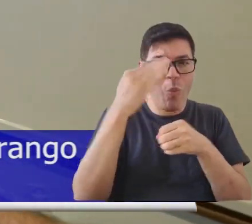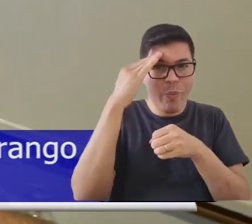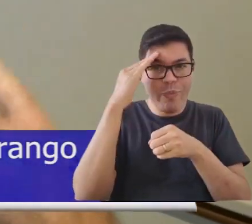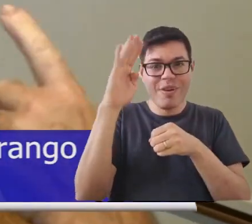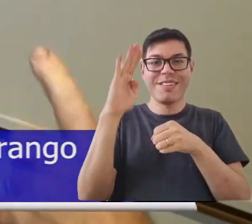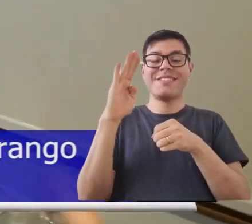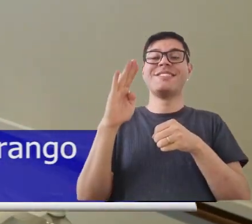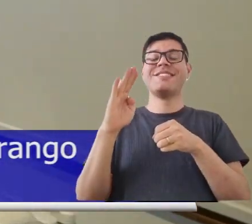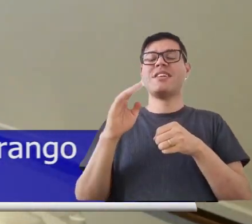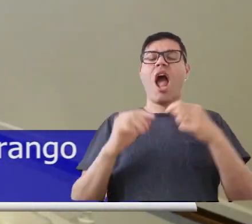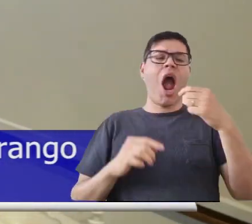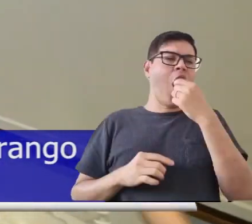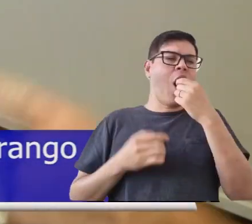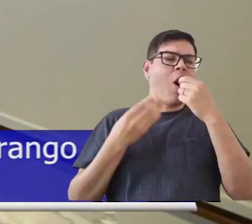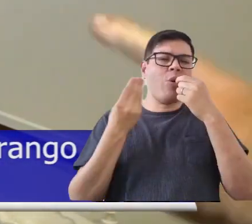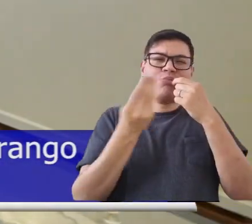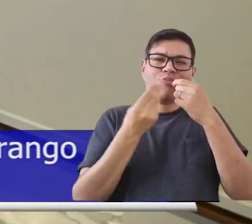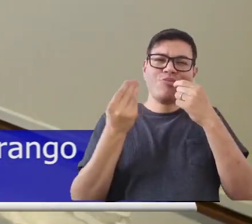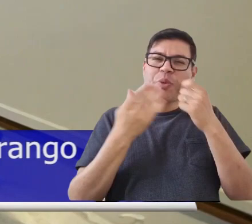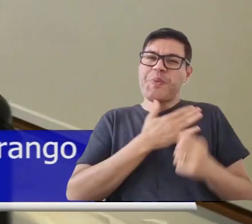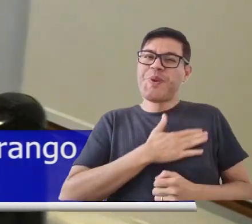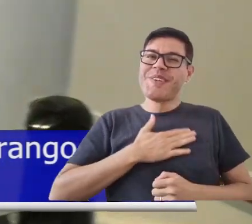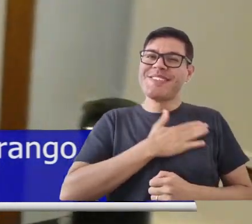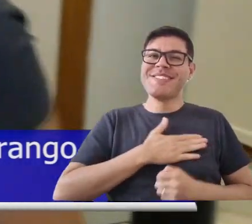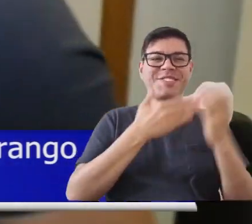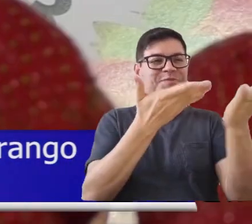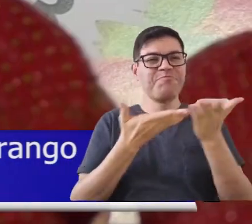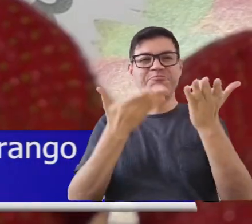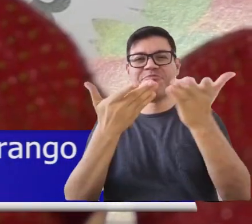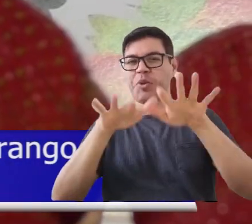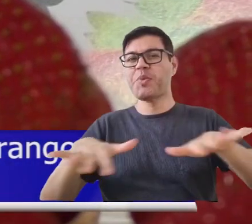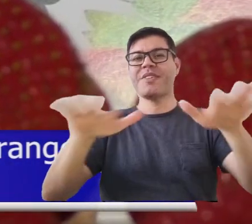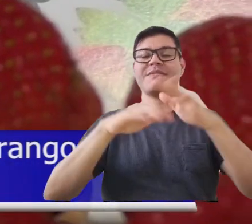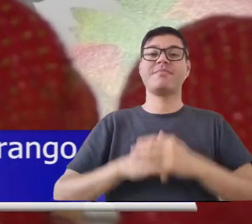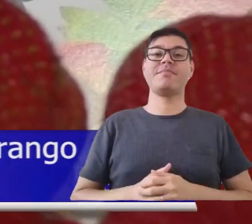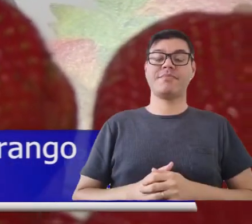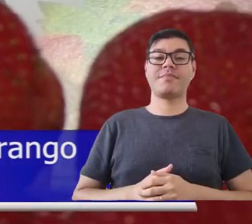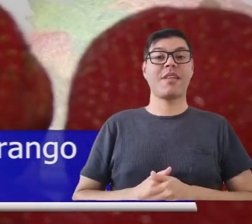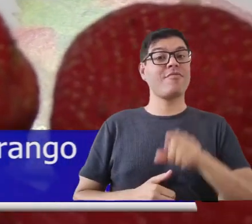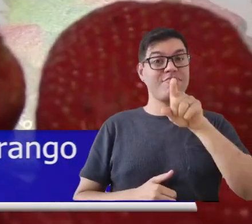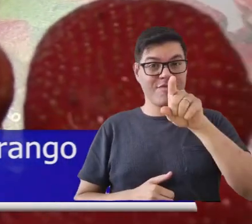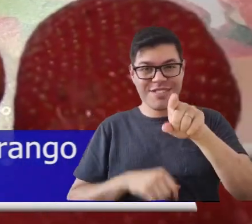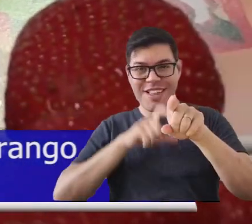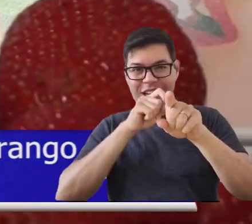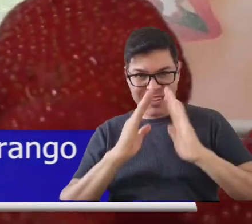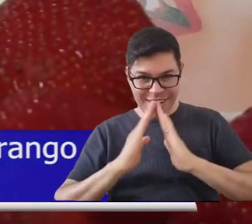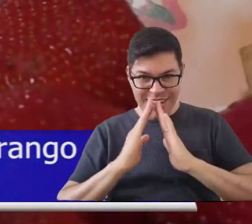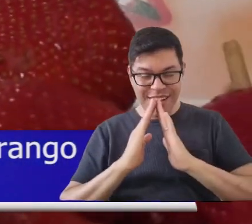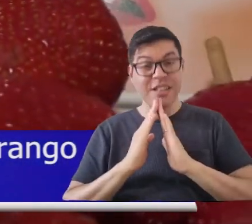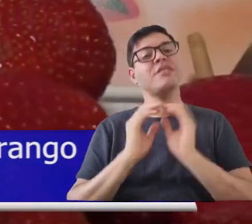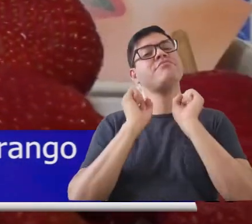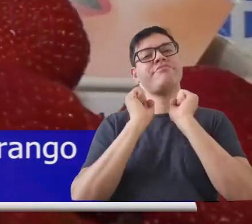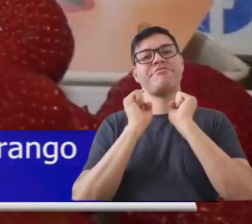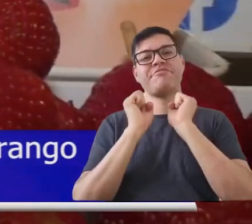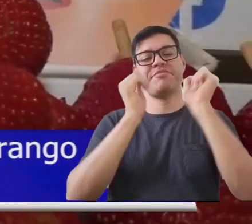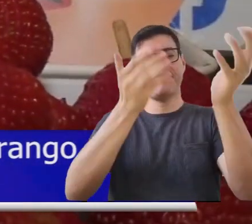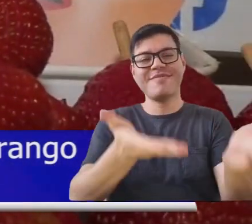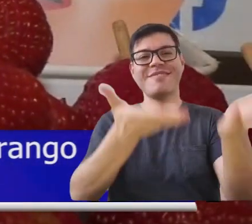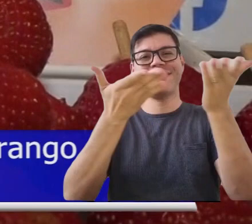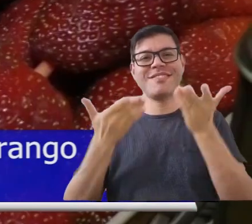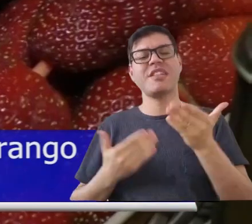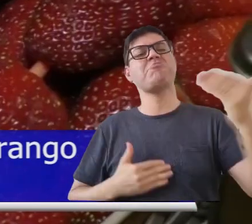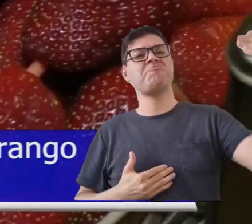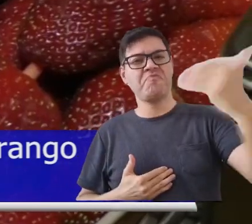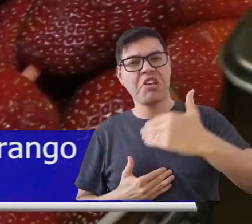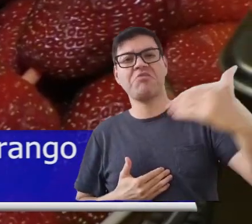morango. Já comi um pedacinho, gostei demais, está todo mundo convidado. E esse convite é para que você, ararense, compareça ao